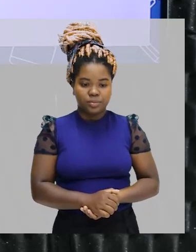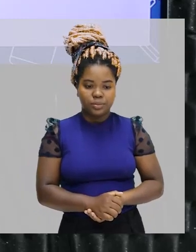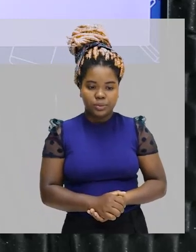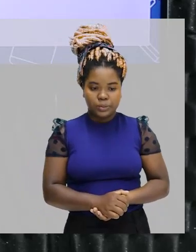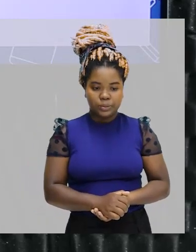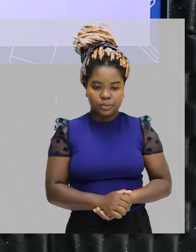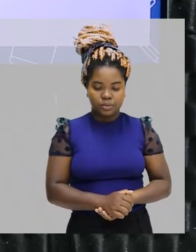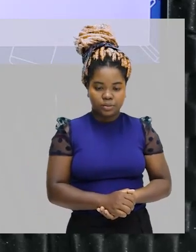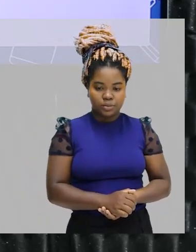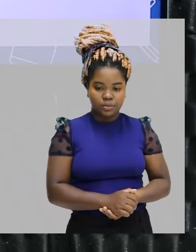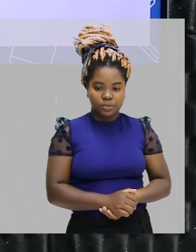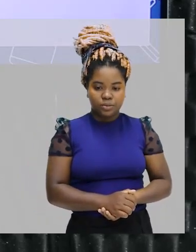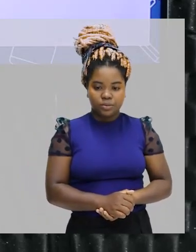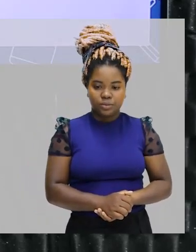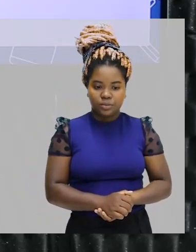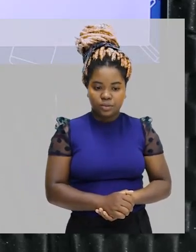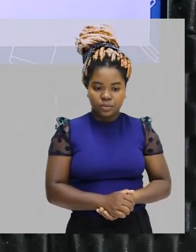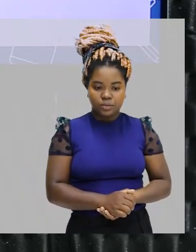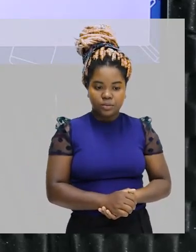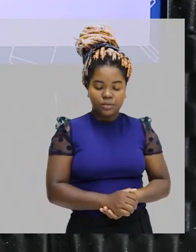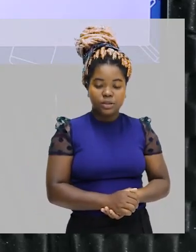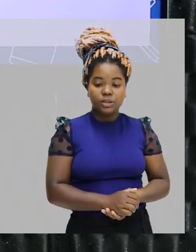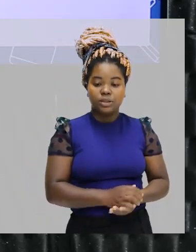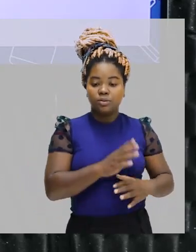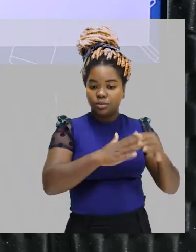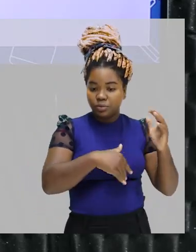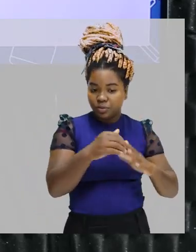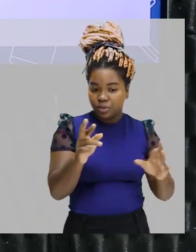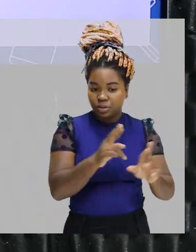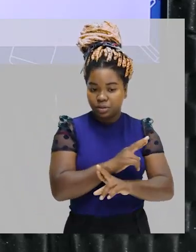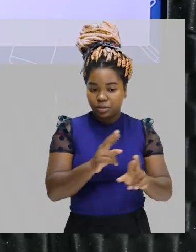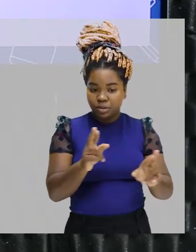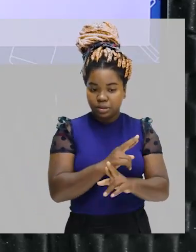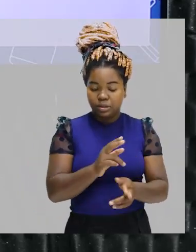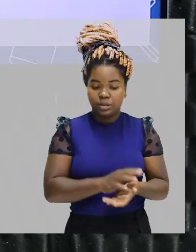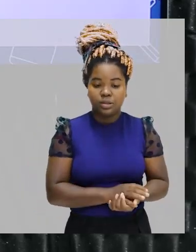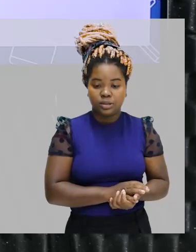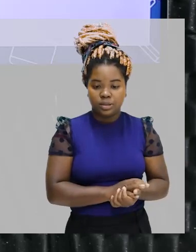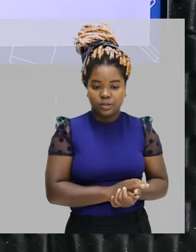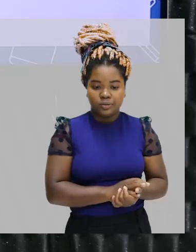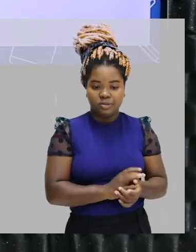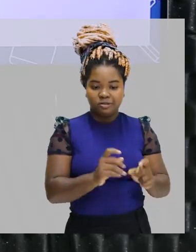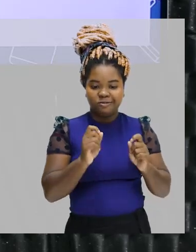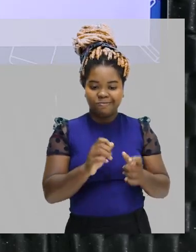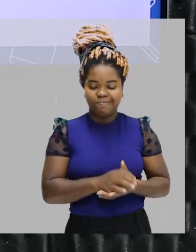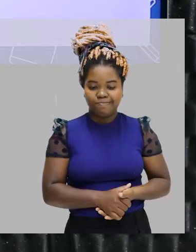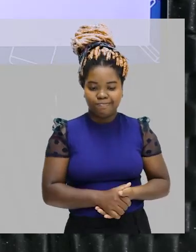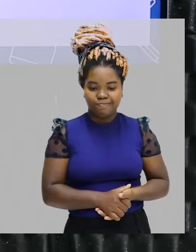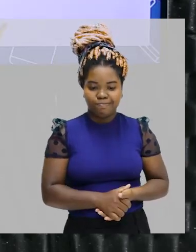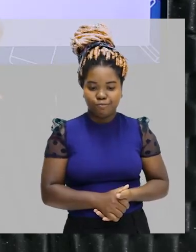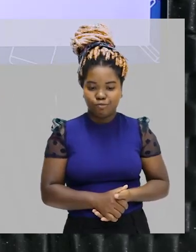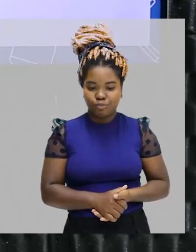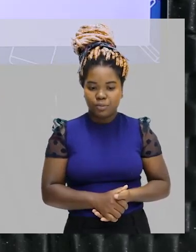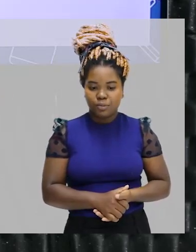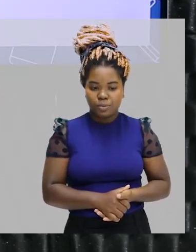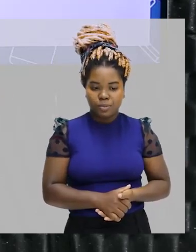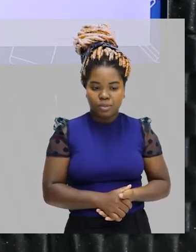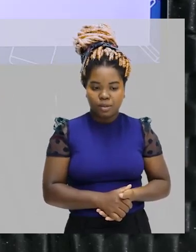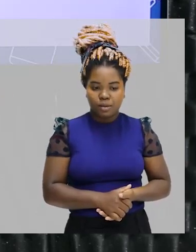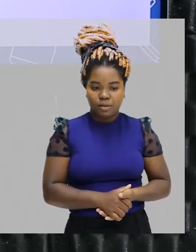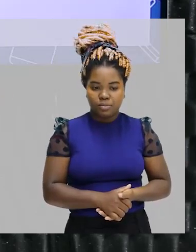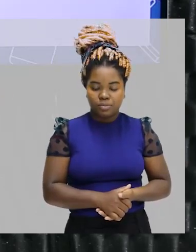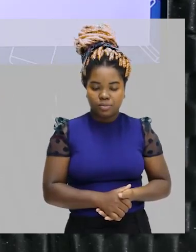aqui, a carreira normalmente está associada a opportunities for progress and development. A carreira normalmente